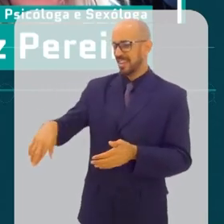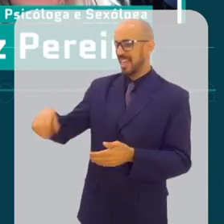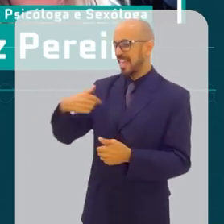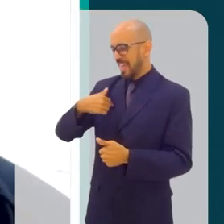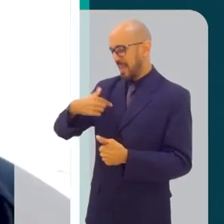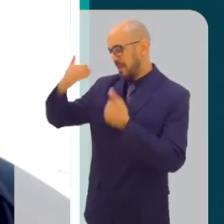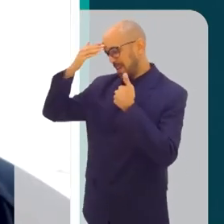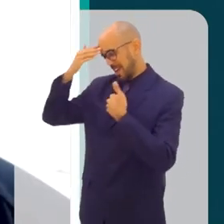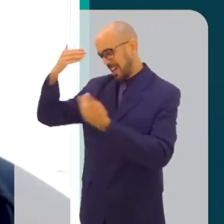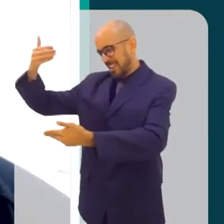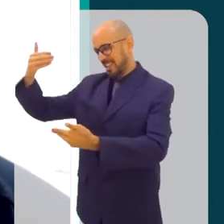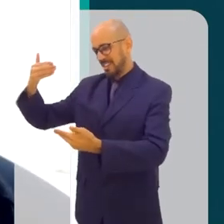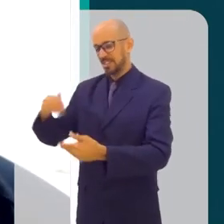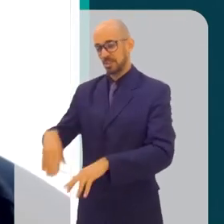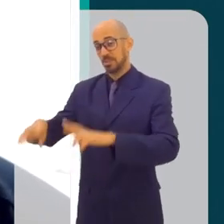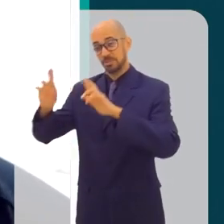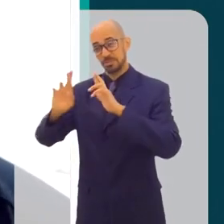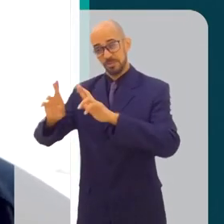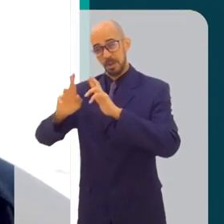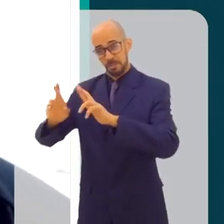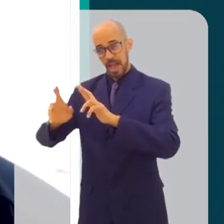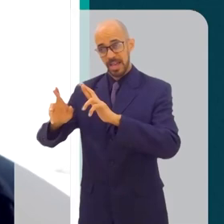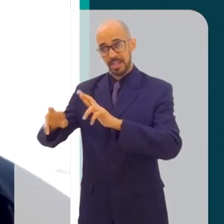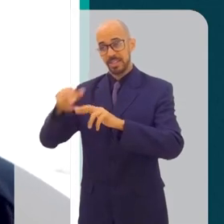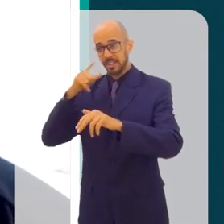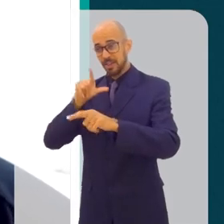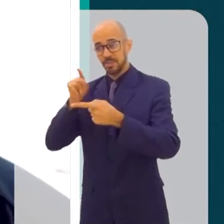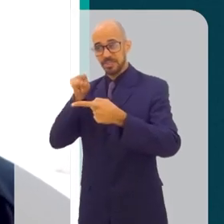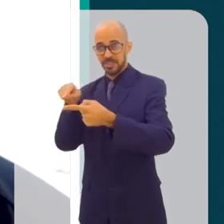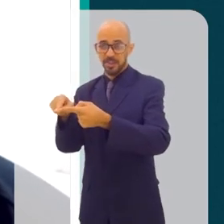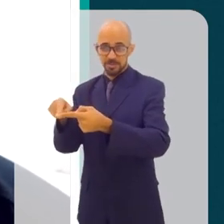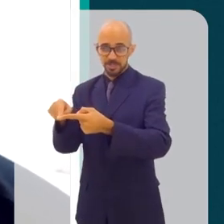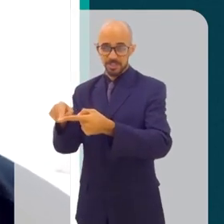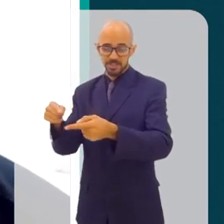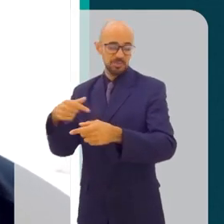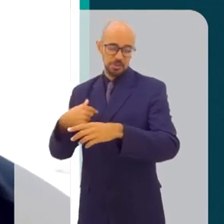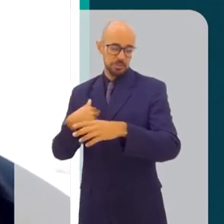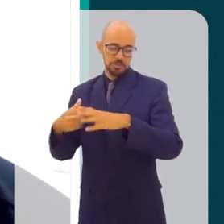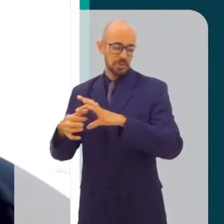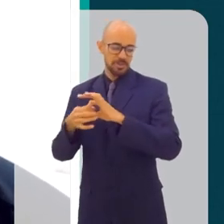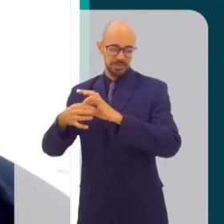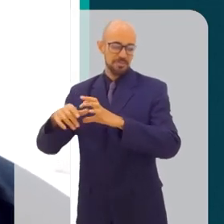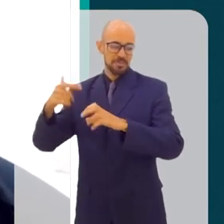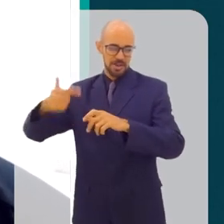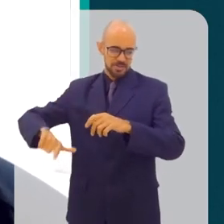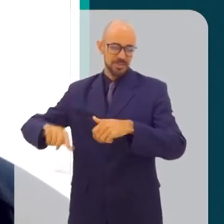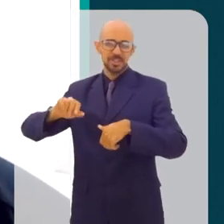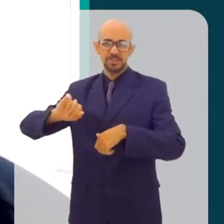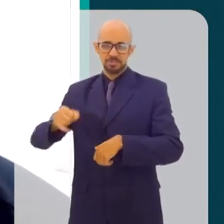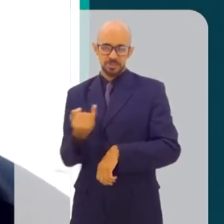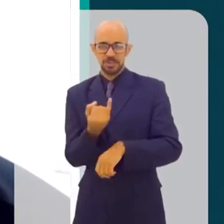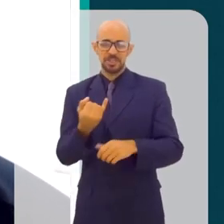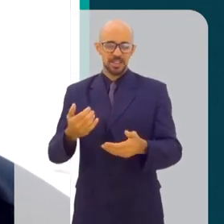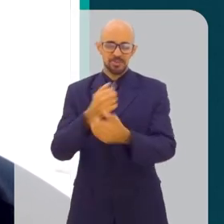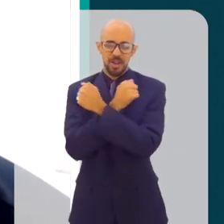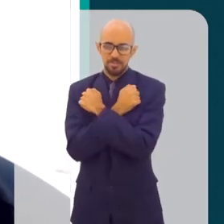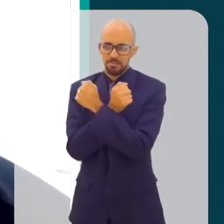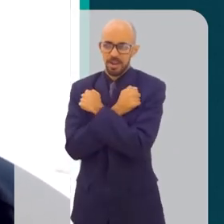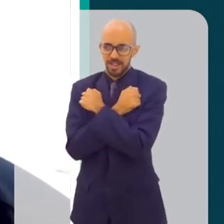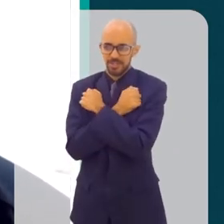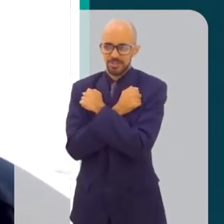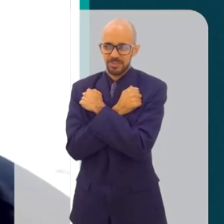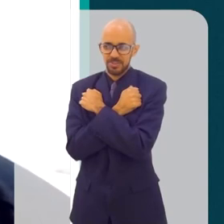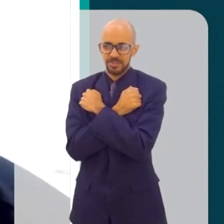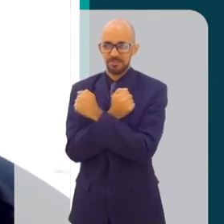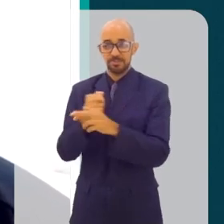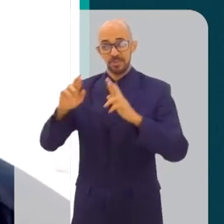hoje. Ricardo, eu que agradeço, espero ter atingido aí o objetivo. Fico à disposição para próximas oportunidades, tá?